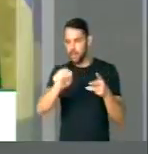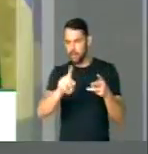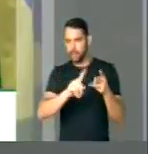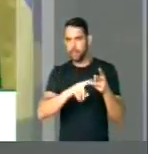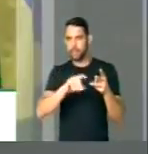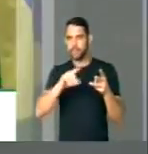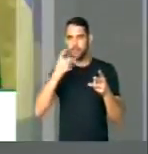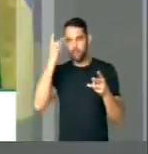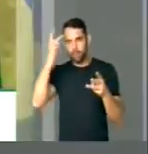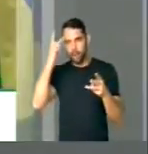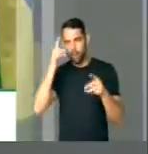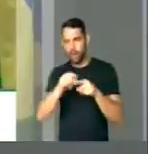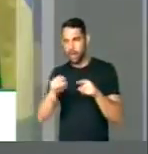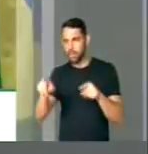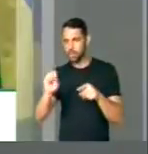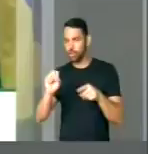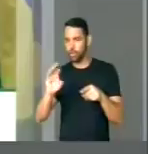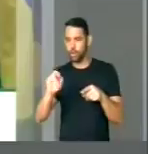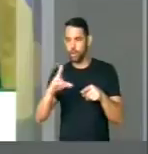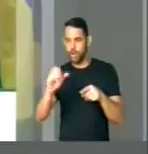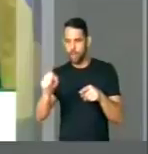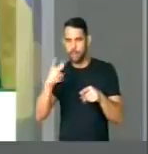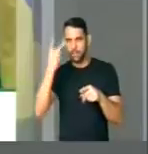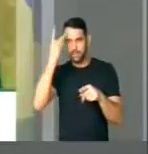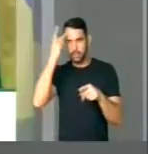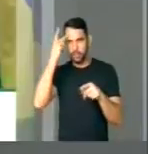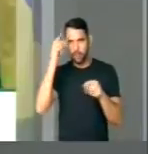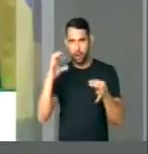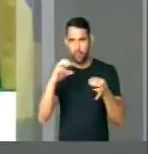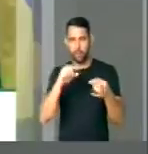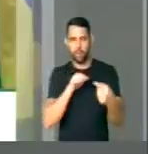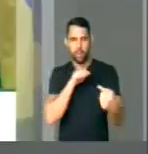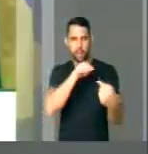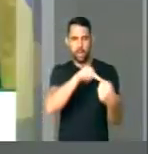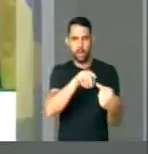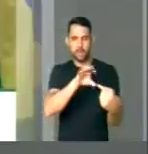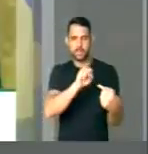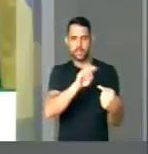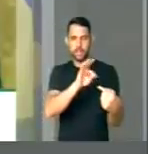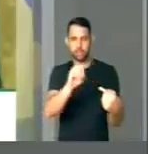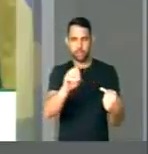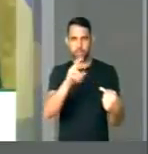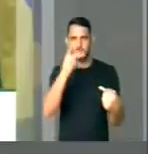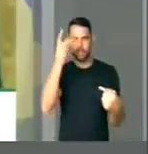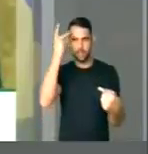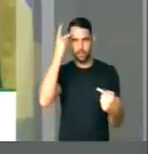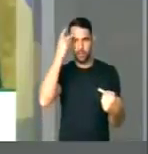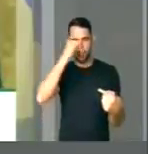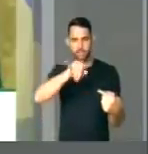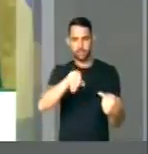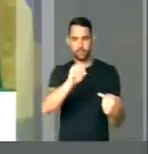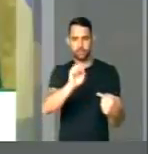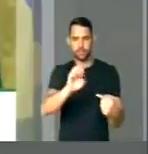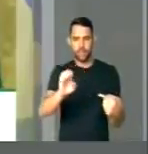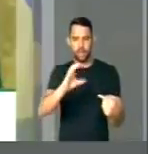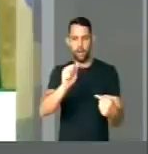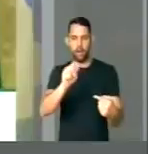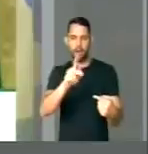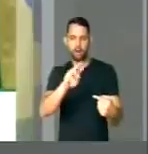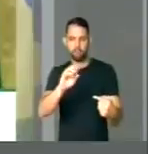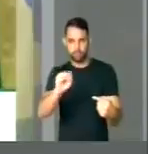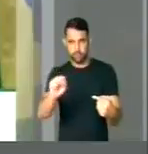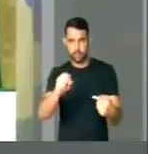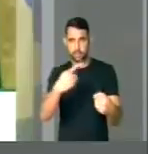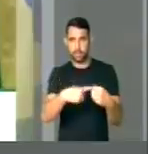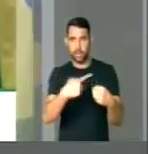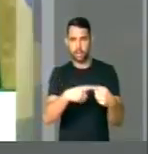a Sorocaba liga São Paulo a Santos e São Paulo a São José dos Campos e tem um